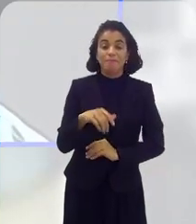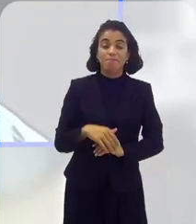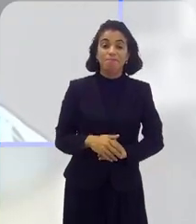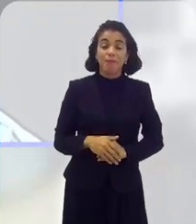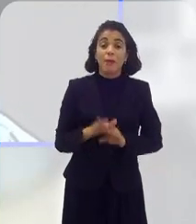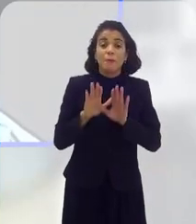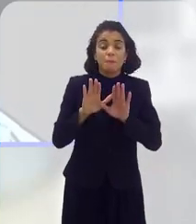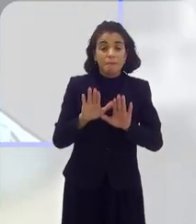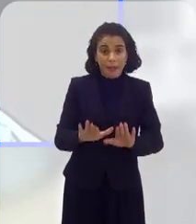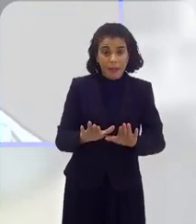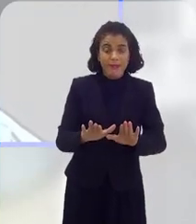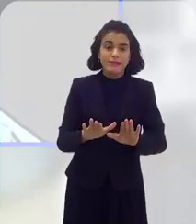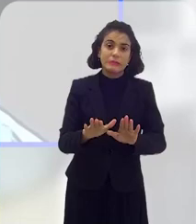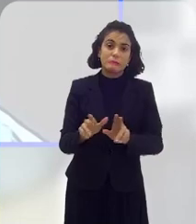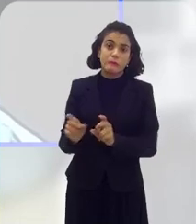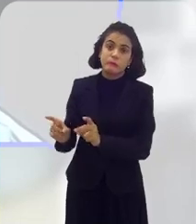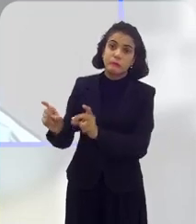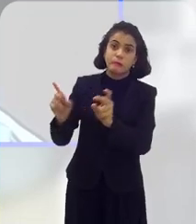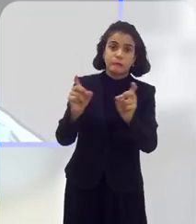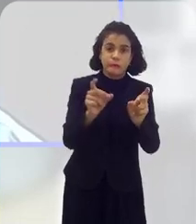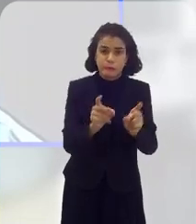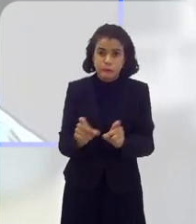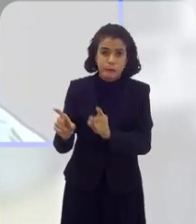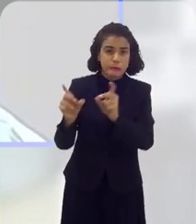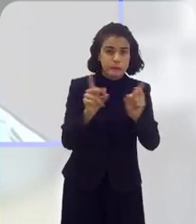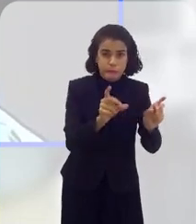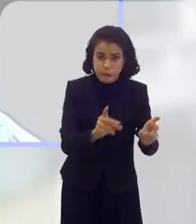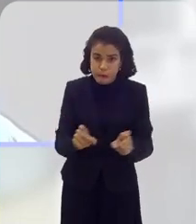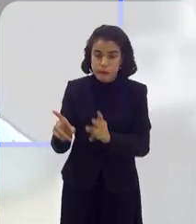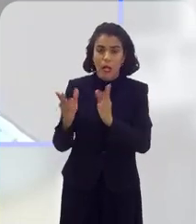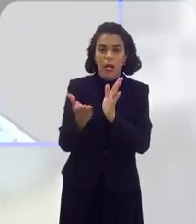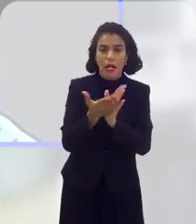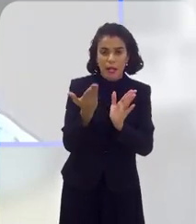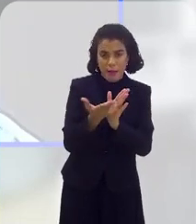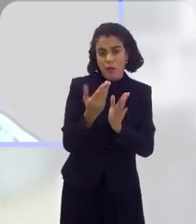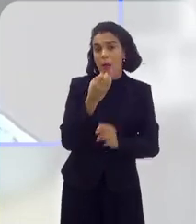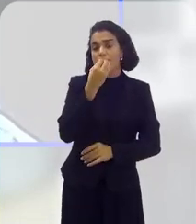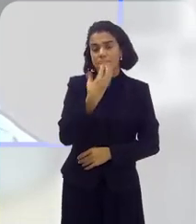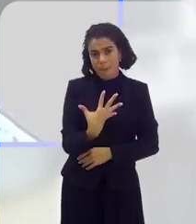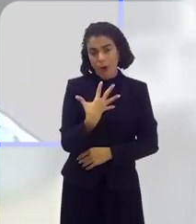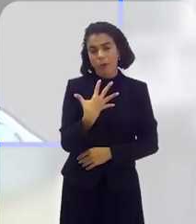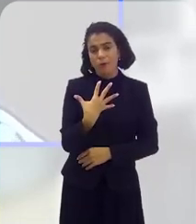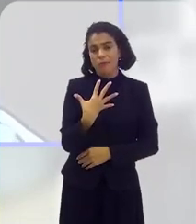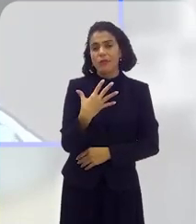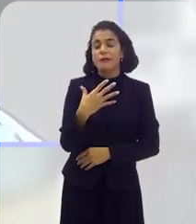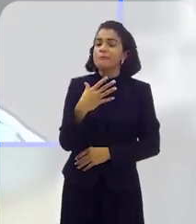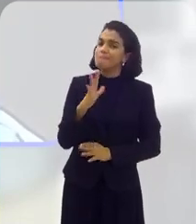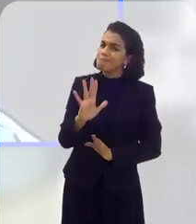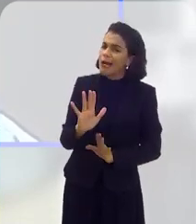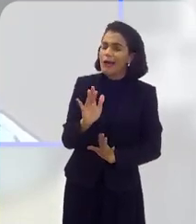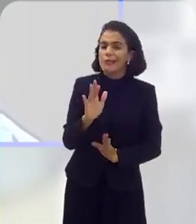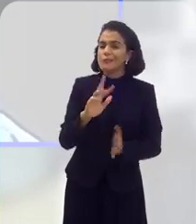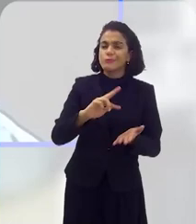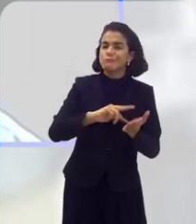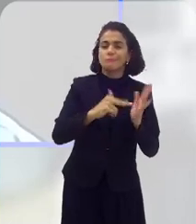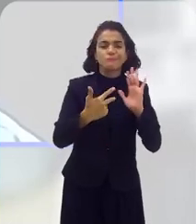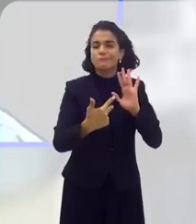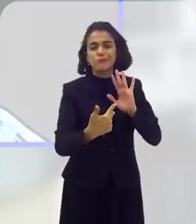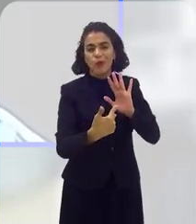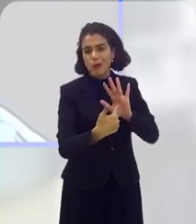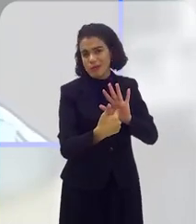Apesar da vitalidade do mercado, que a gente sabe que existe, isso é muito bom, isso ainda não se